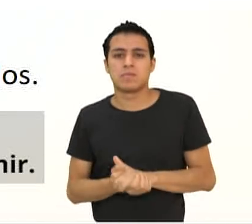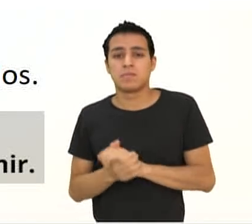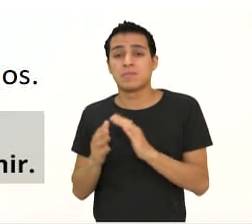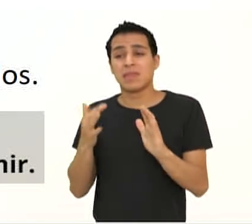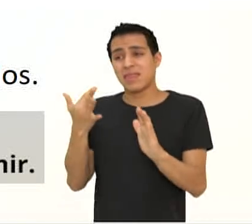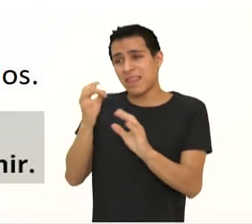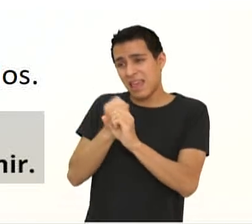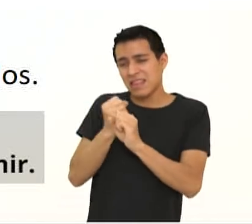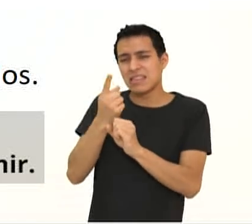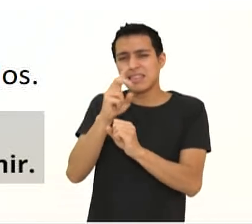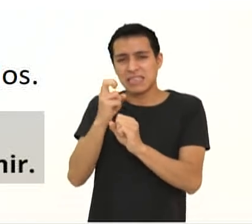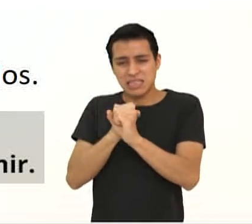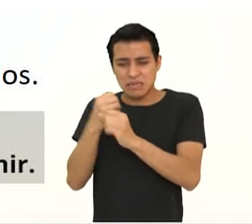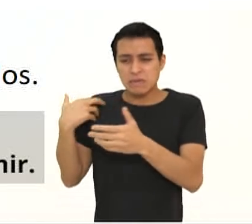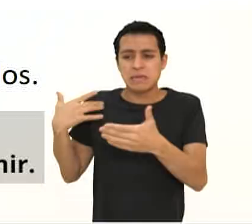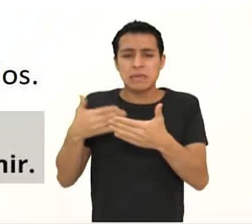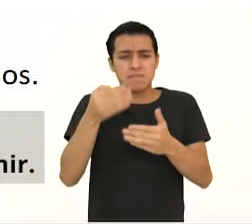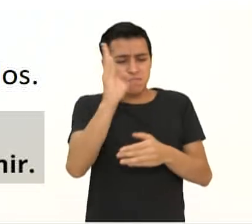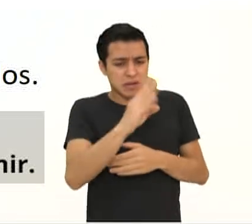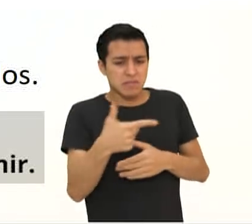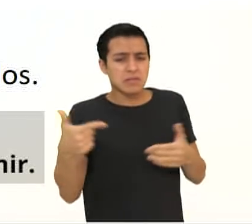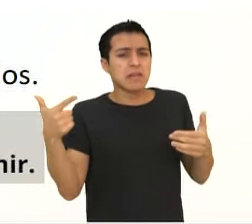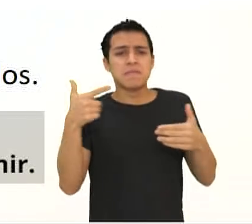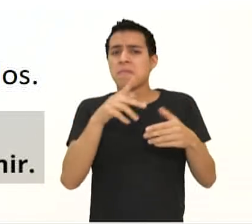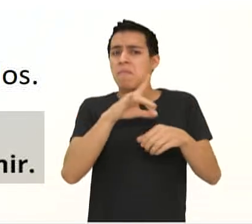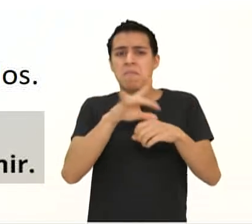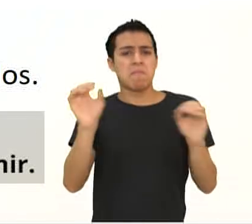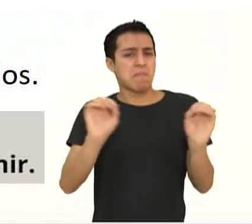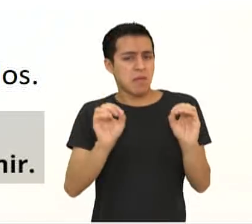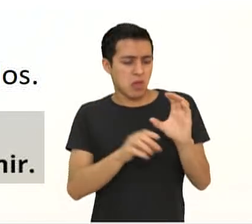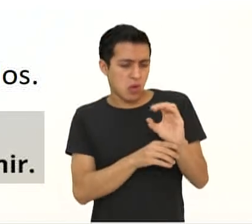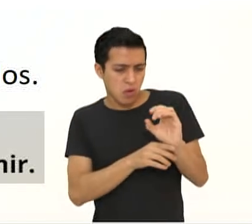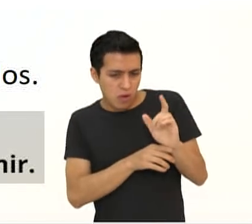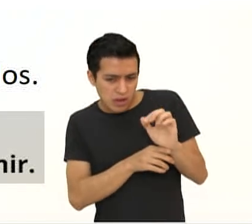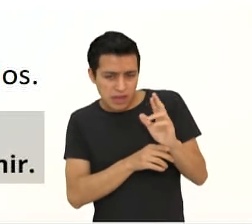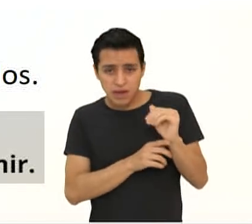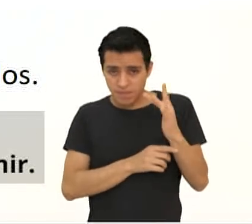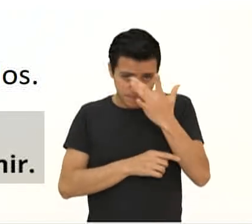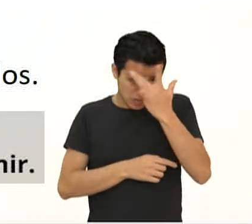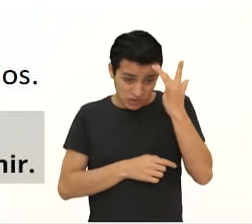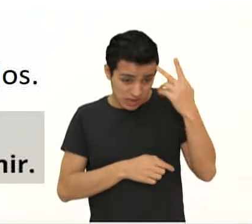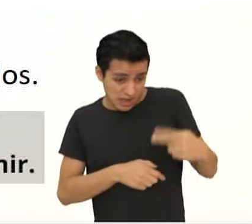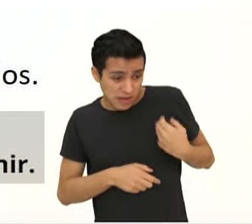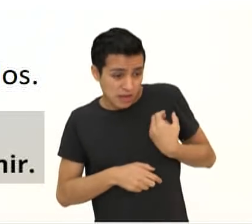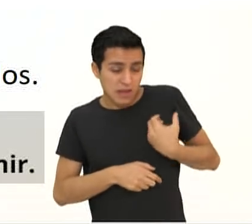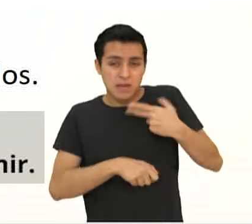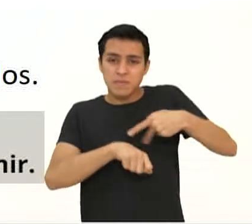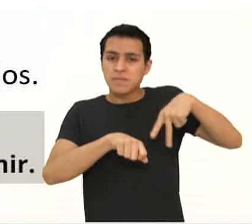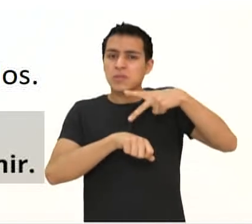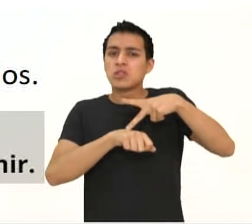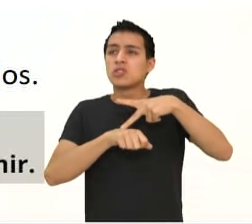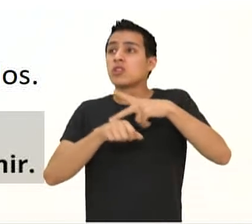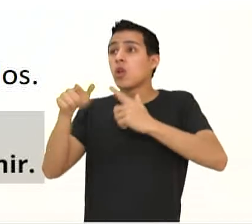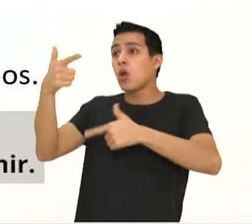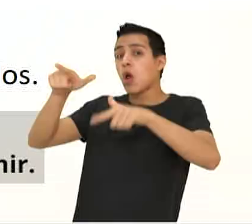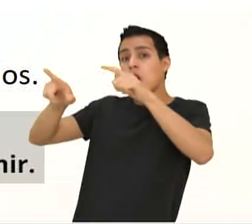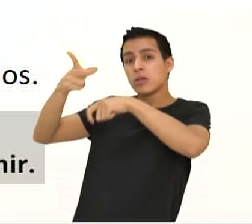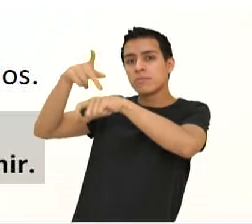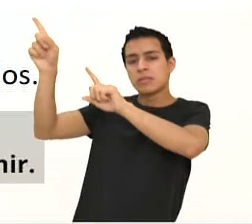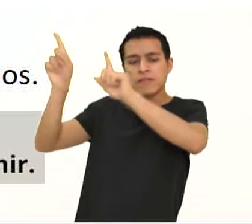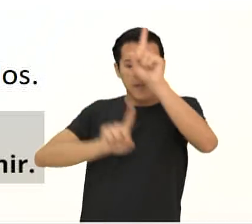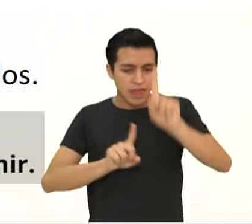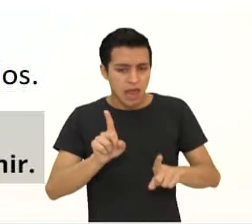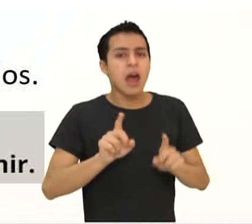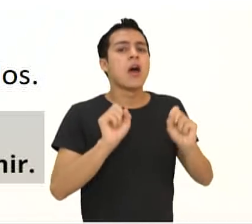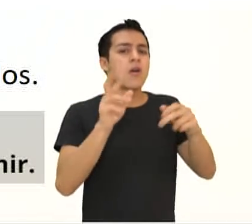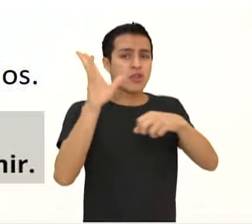10, 15 anos, o Brasil não teve casos de cólera, olha que legal. Pessoas com cólera no nosso país vieram de outros lugares